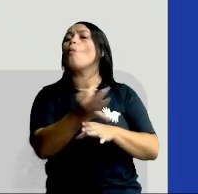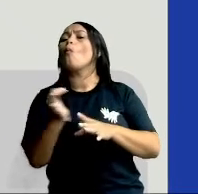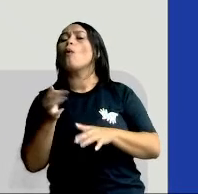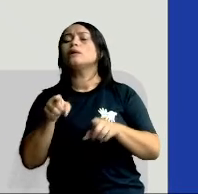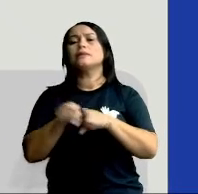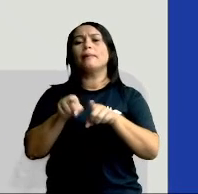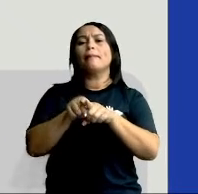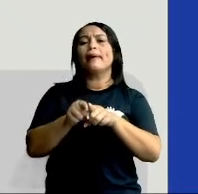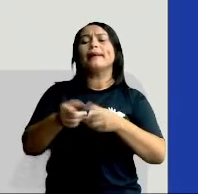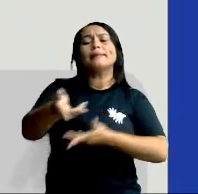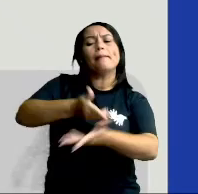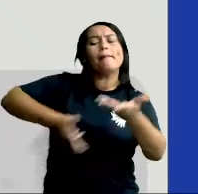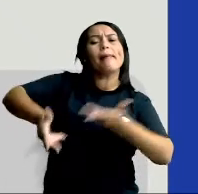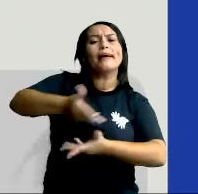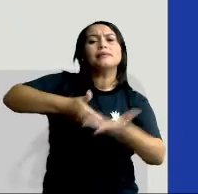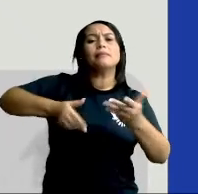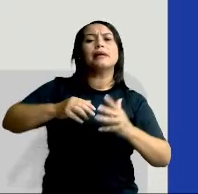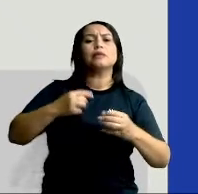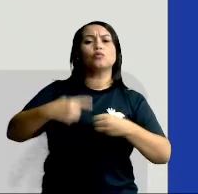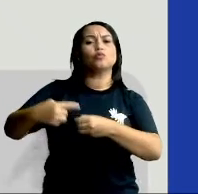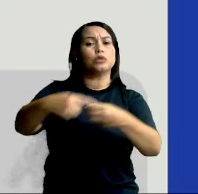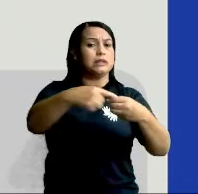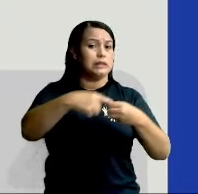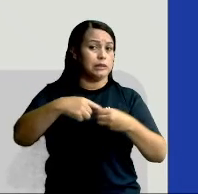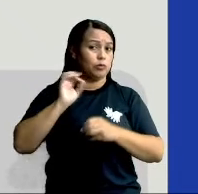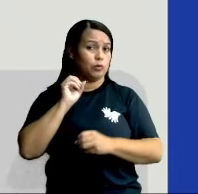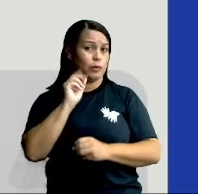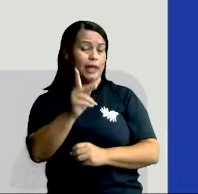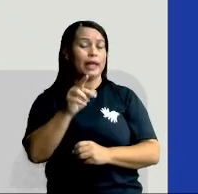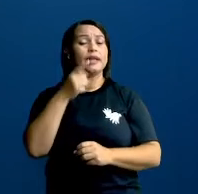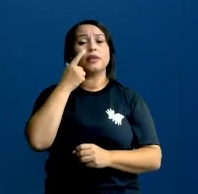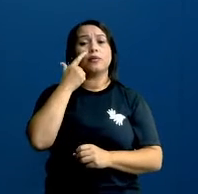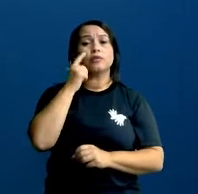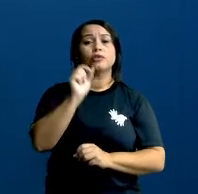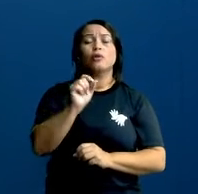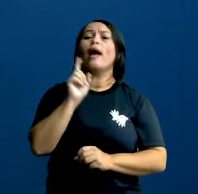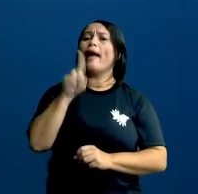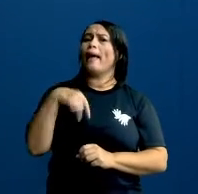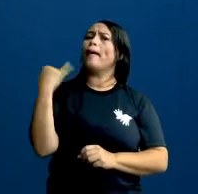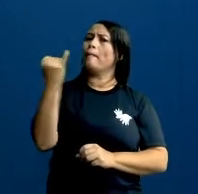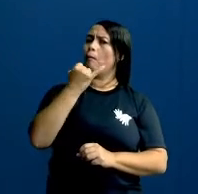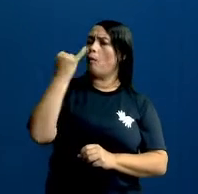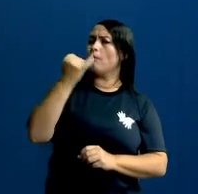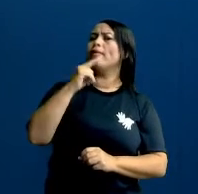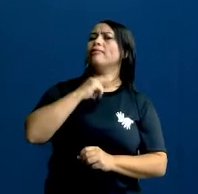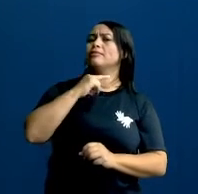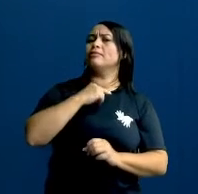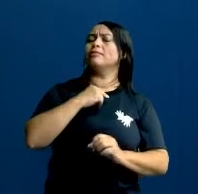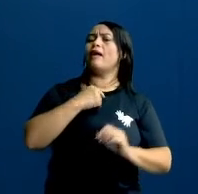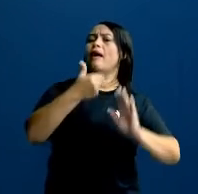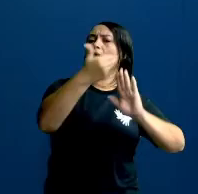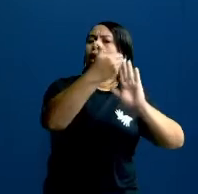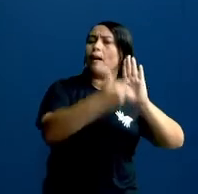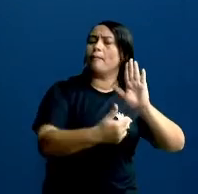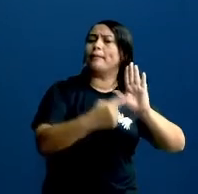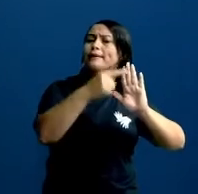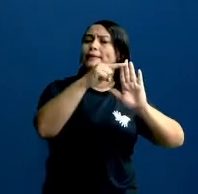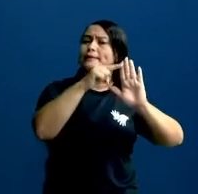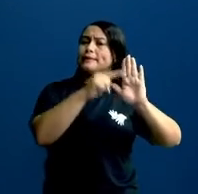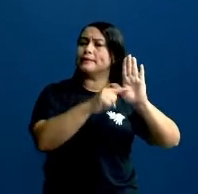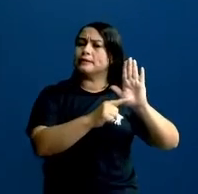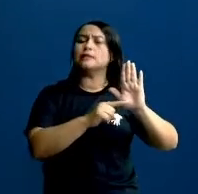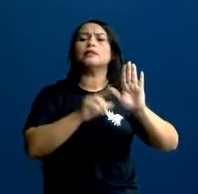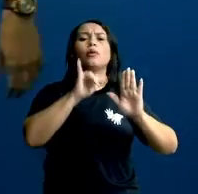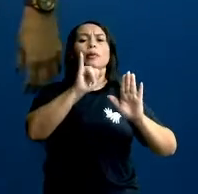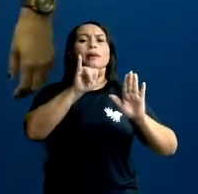e do fundo de participação dos municípios, ok? Então, é importante ter esse dado. Então, o IBGE ele